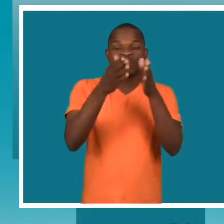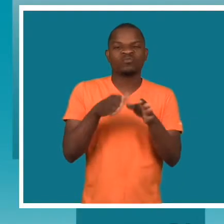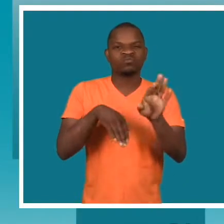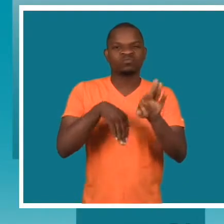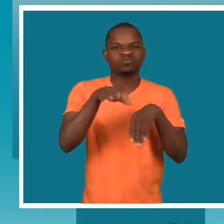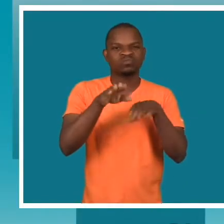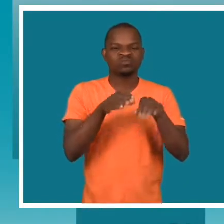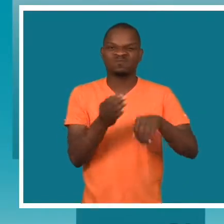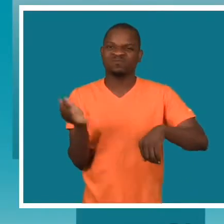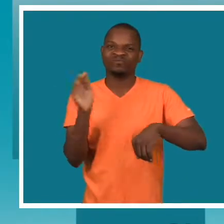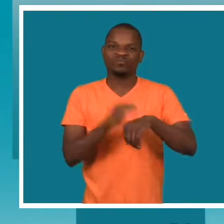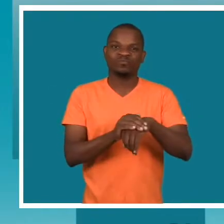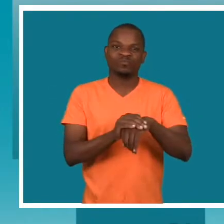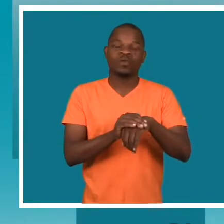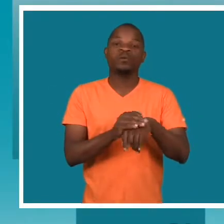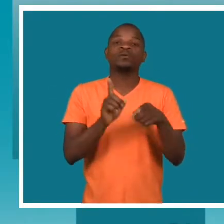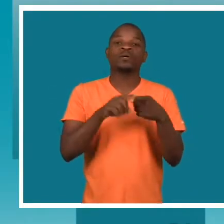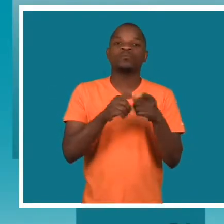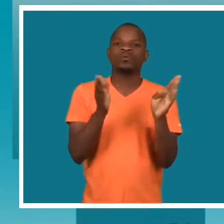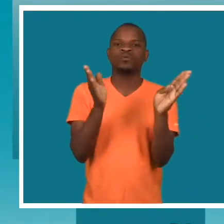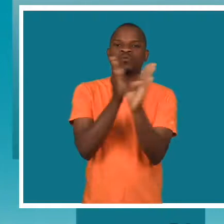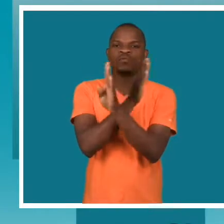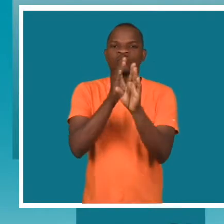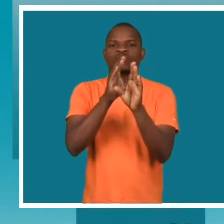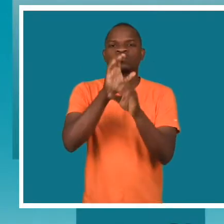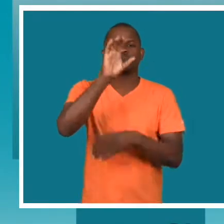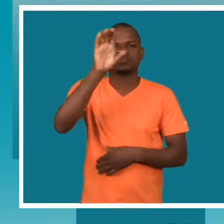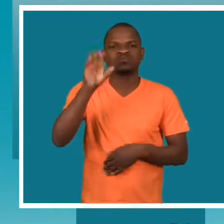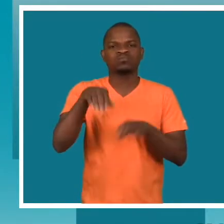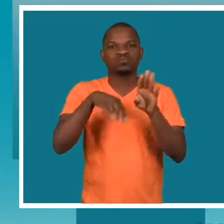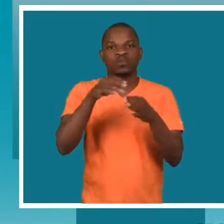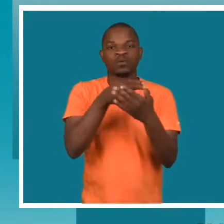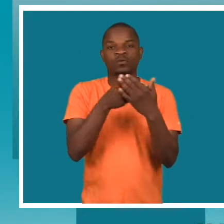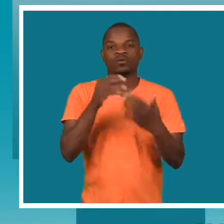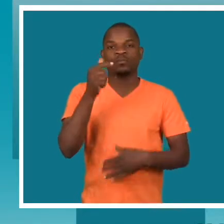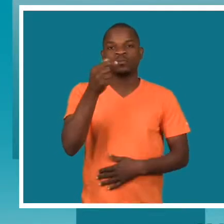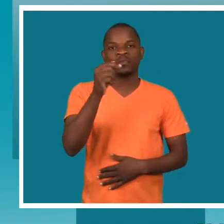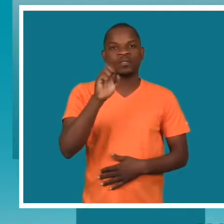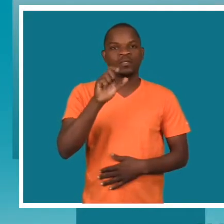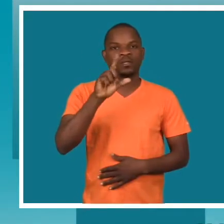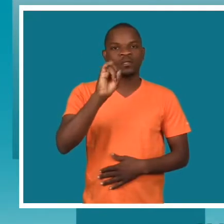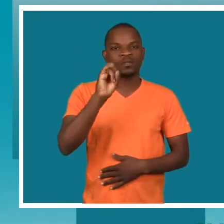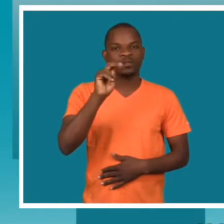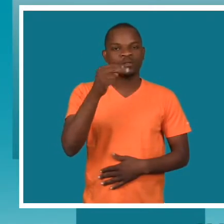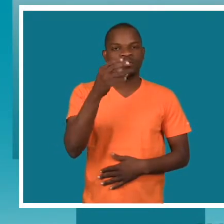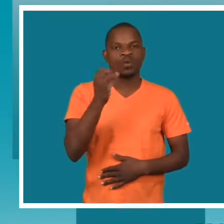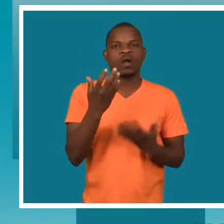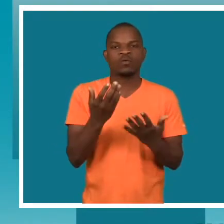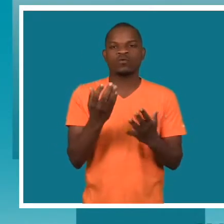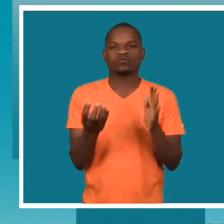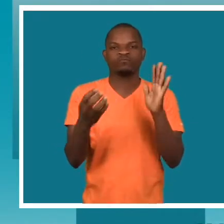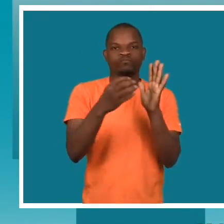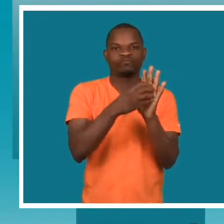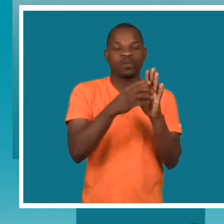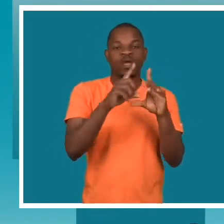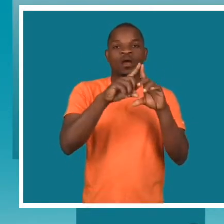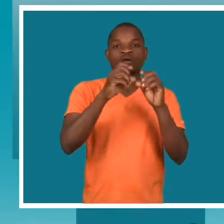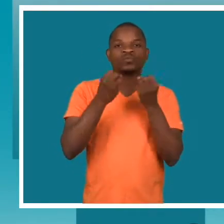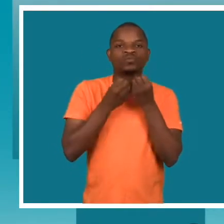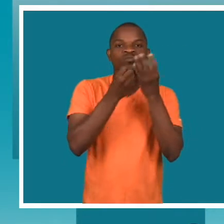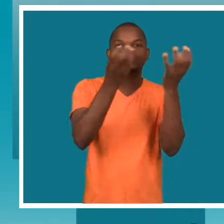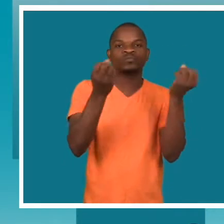internacional moçambicano Stélio Ernesto, mais conhecido por Telinho, vai ser figura de publicidade da ZAP Moçambique.